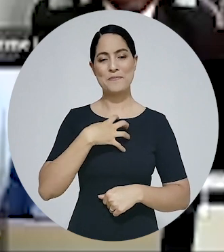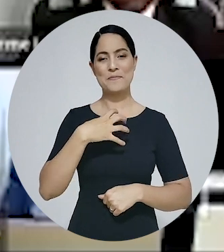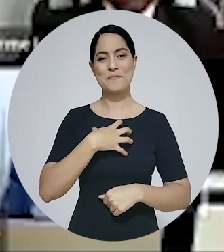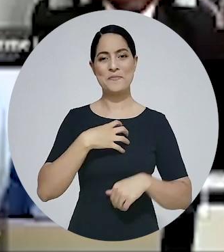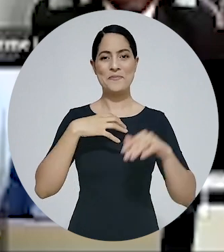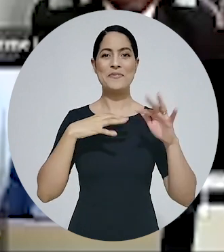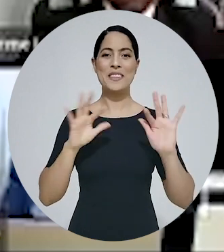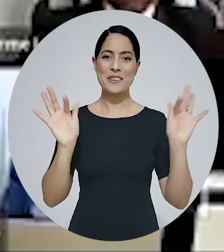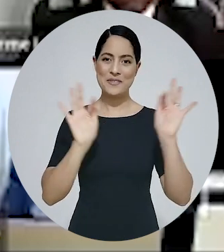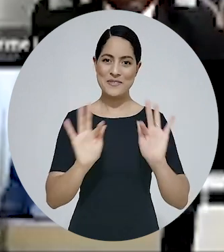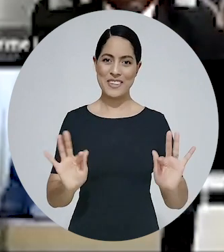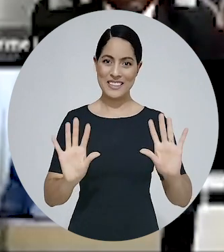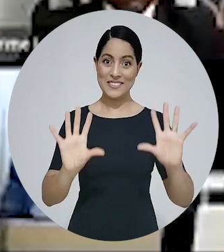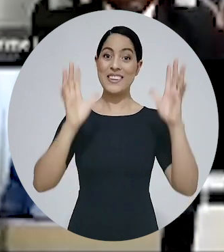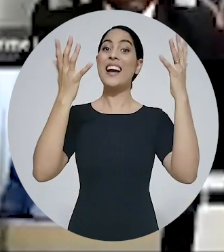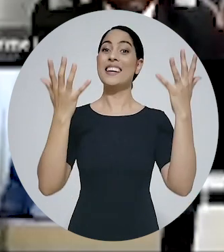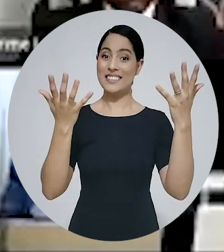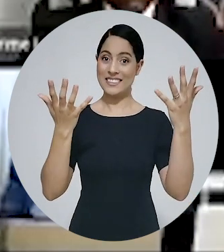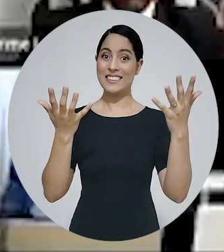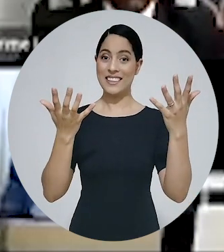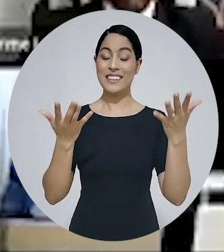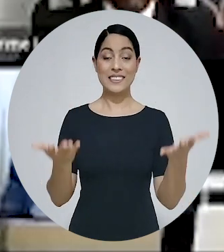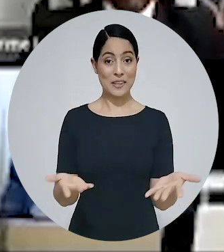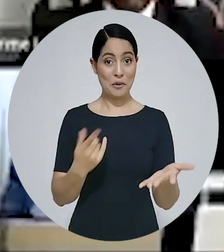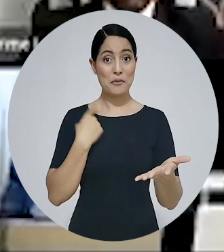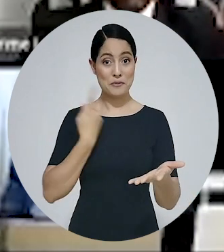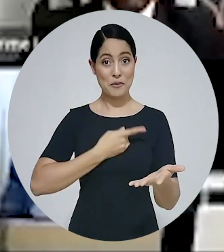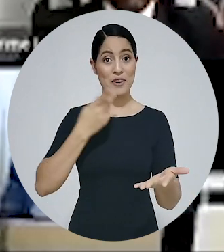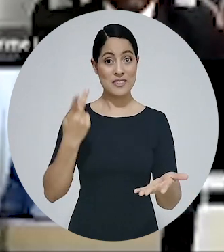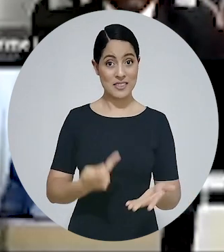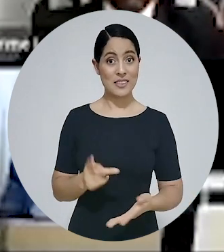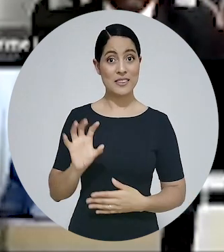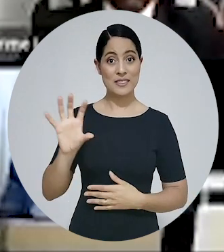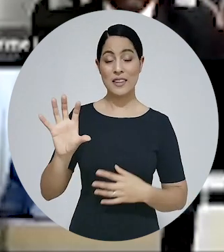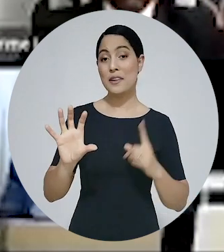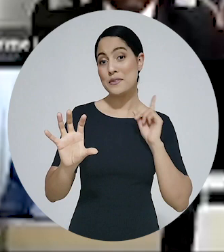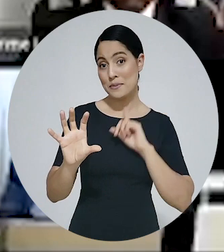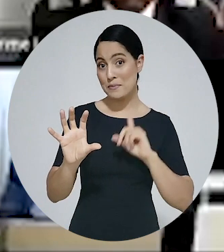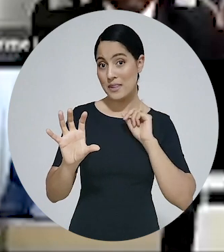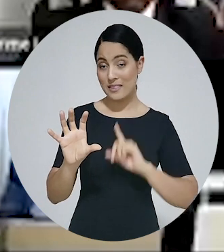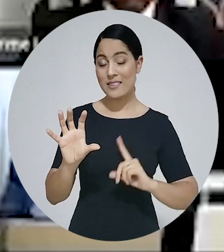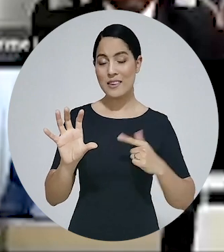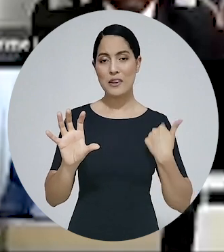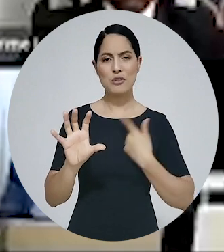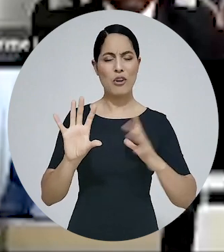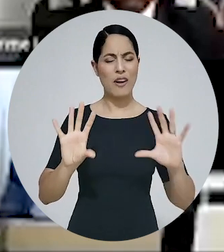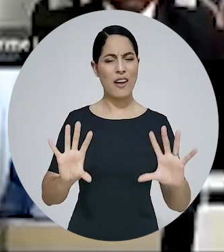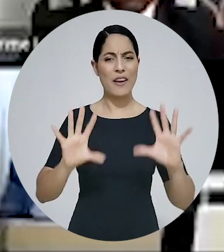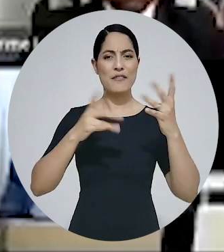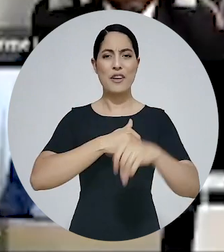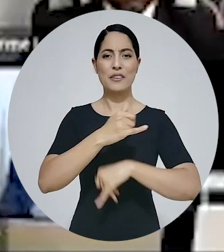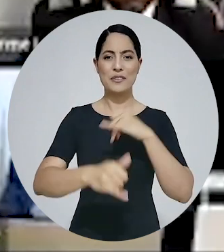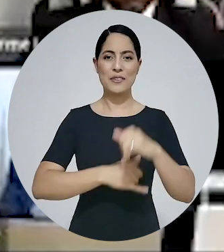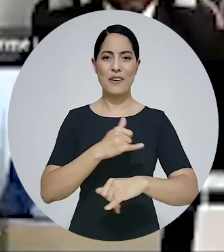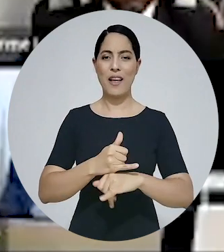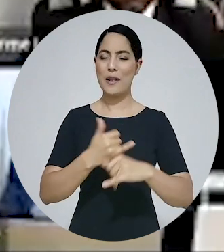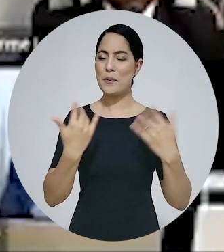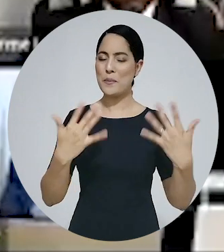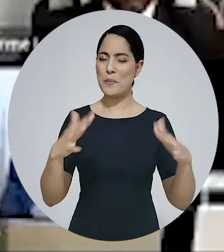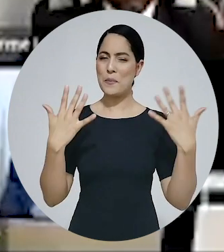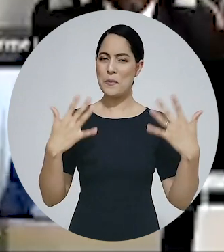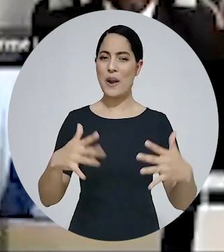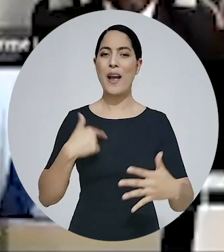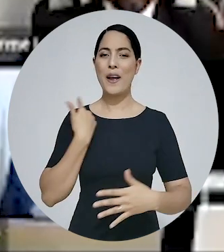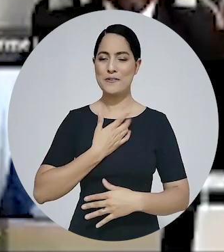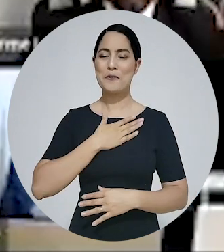em festa e concluindo este mês de agosto na Advocacia Mineira, na Seccional Mineira do AB, com esse mega evento que